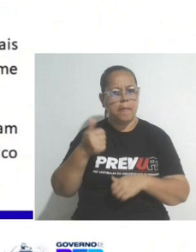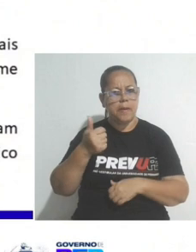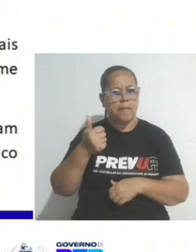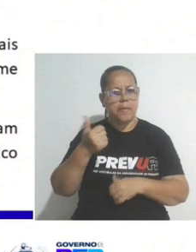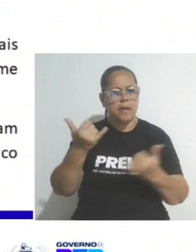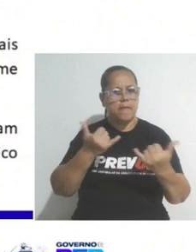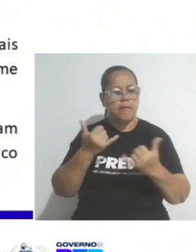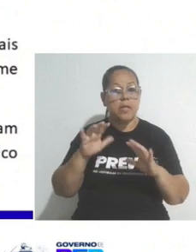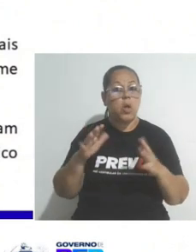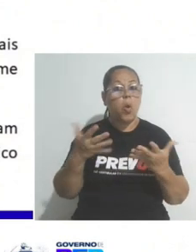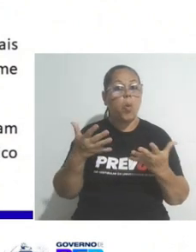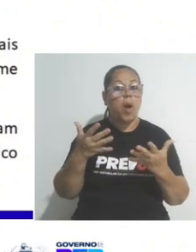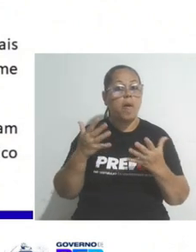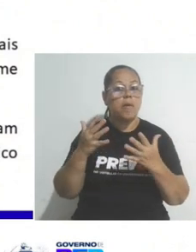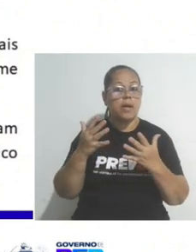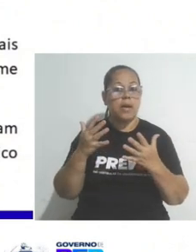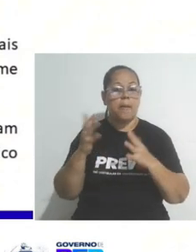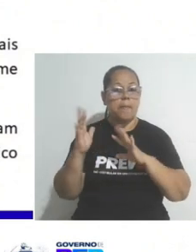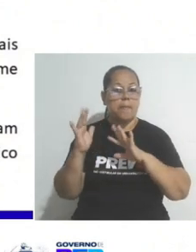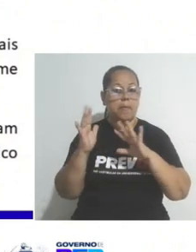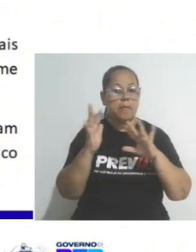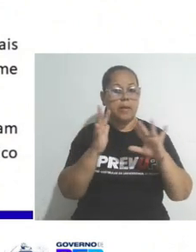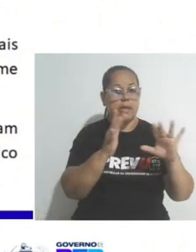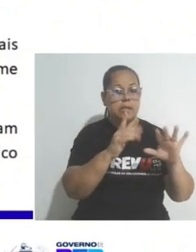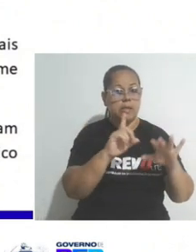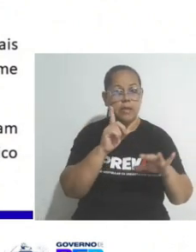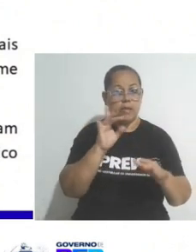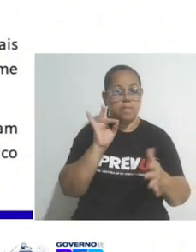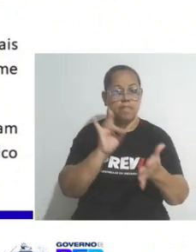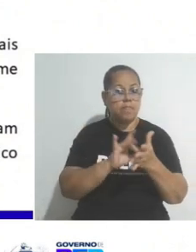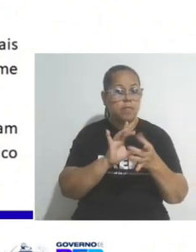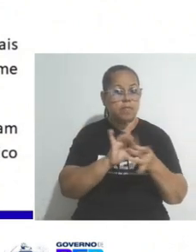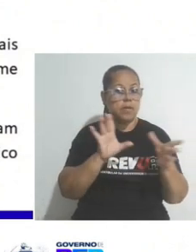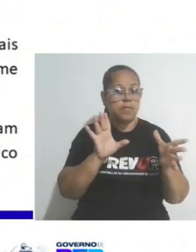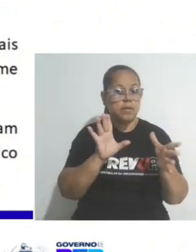temos qual era a população de imigrantes ilegais em 2016